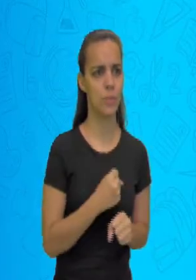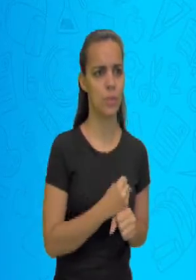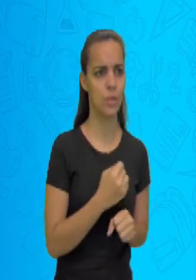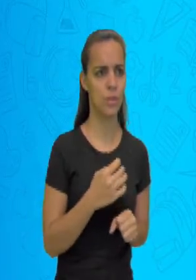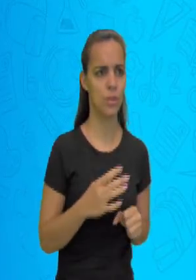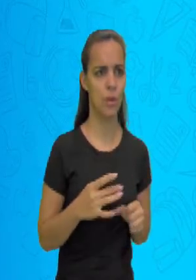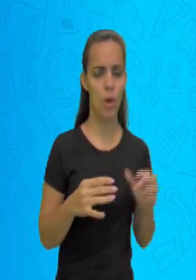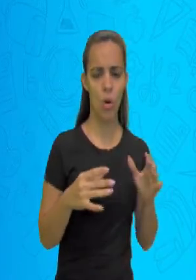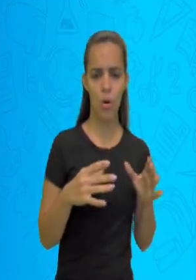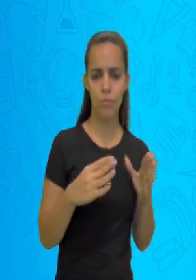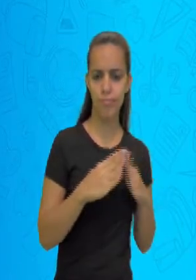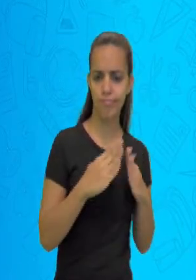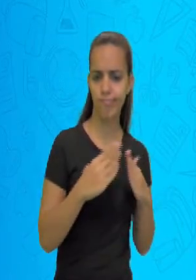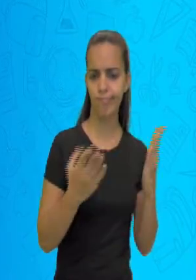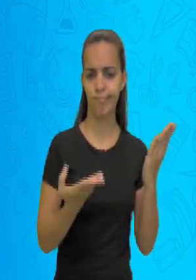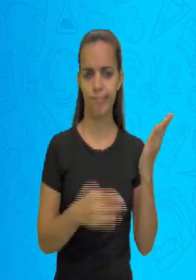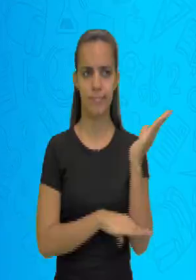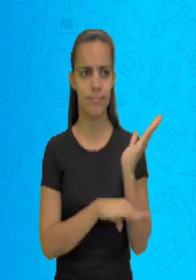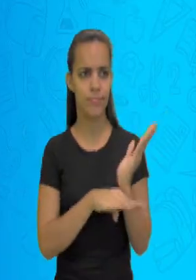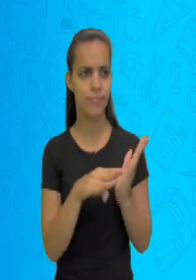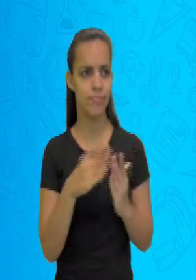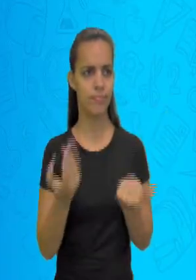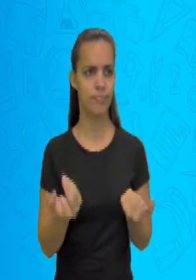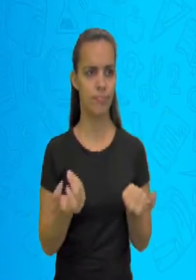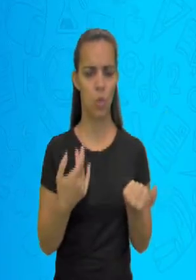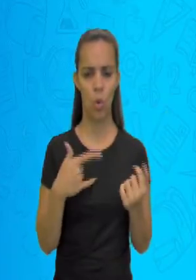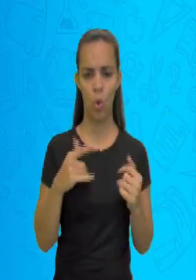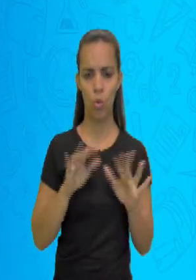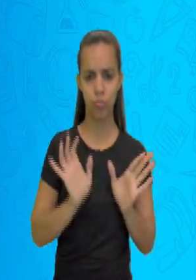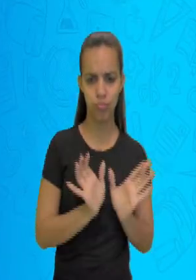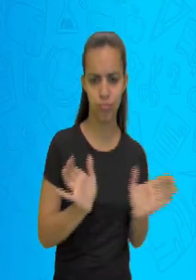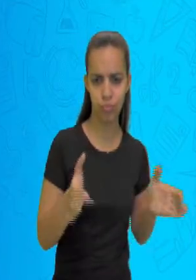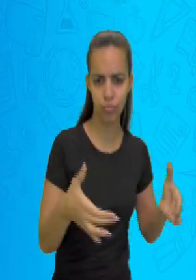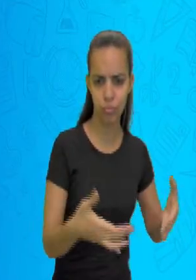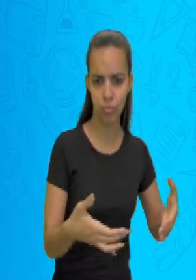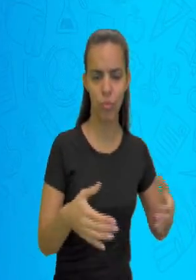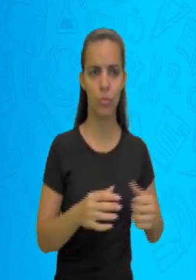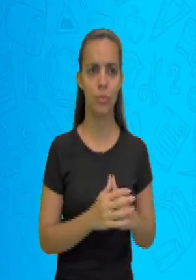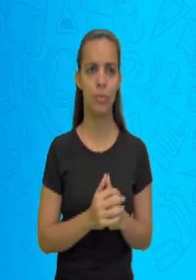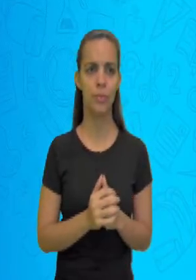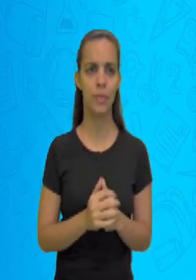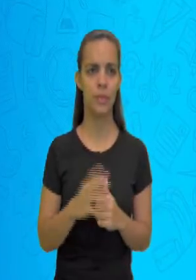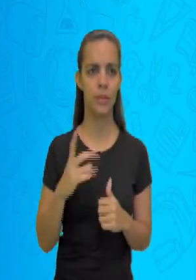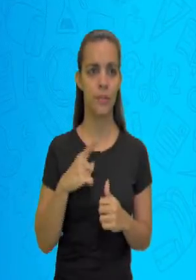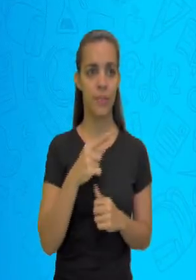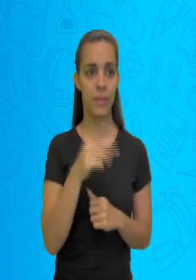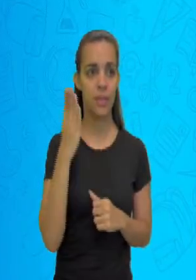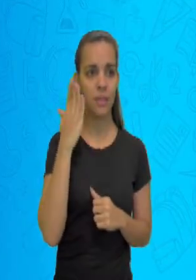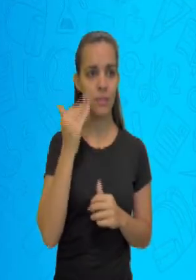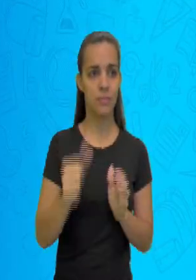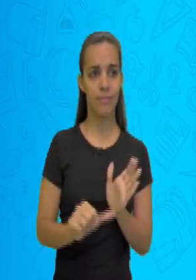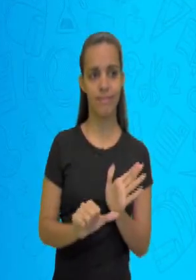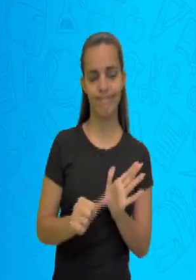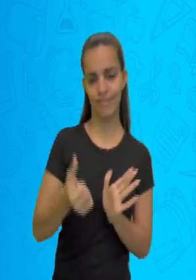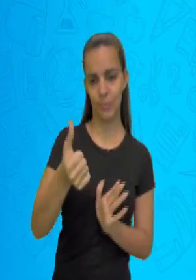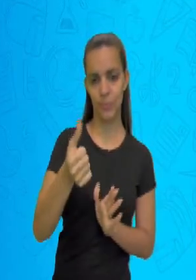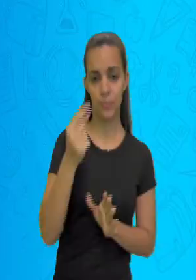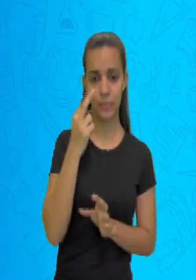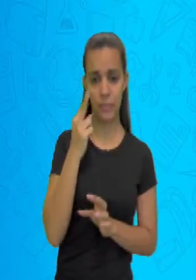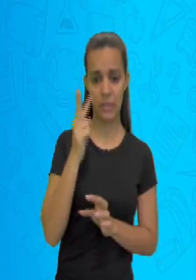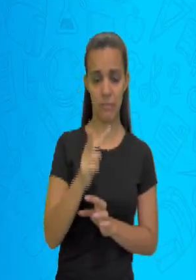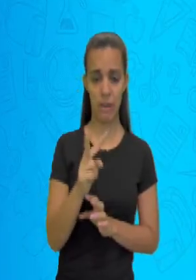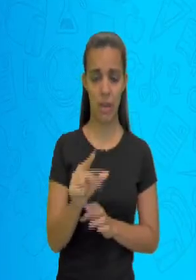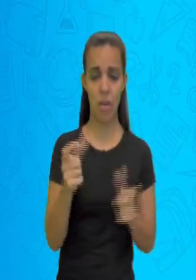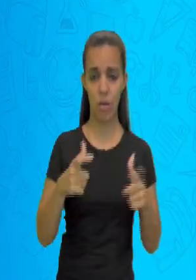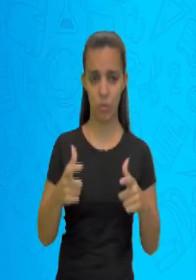um prédio, ou um condomínio. Então vamos entender aqui. A gente precisa levar em consideração o